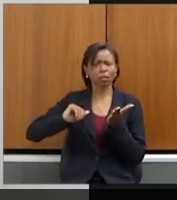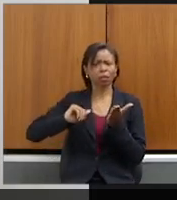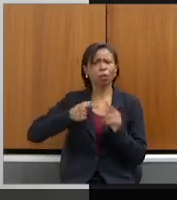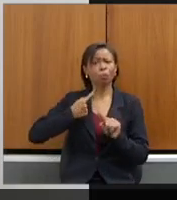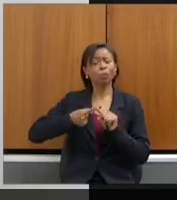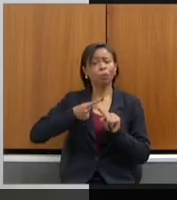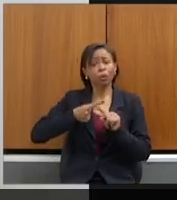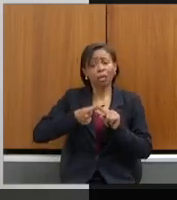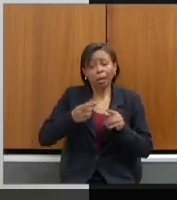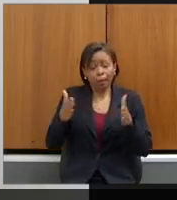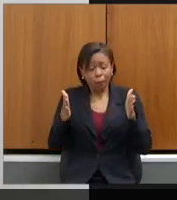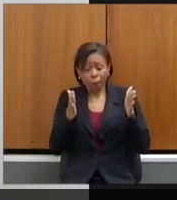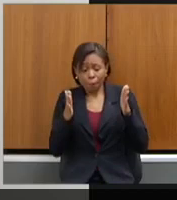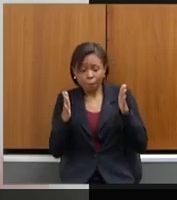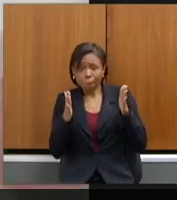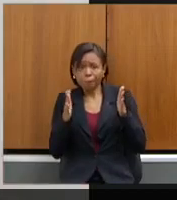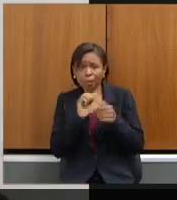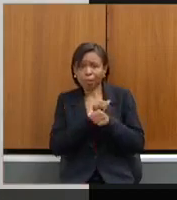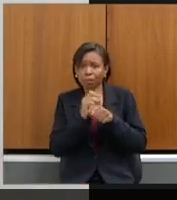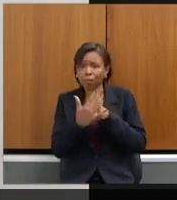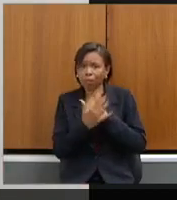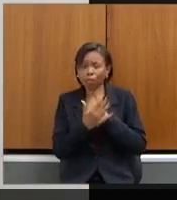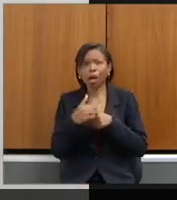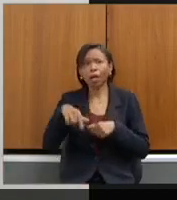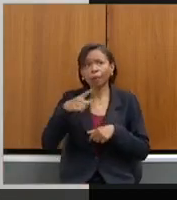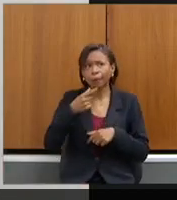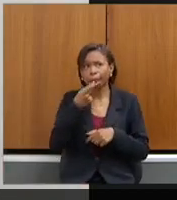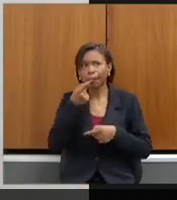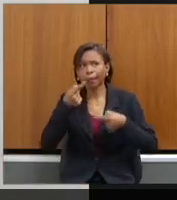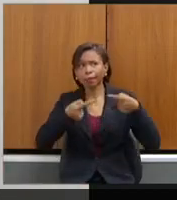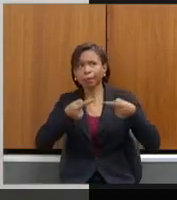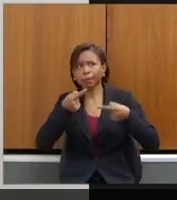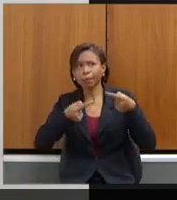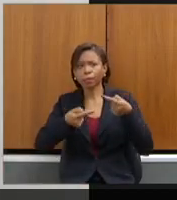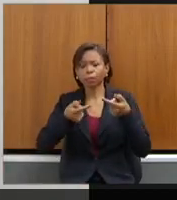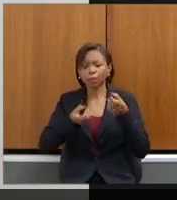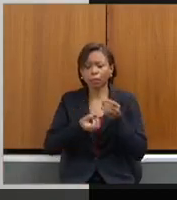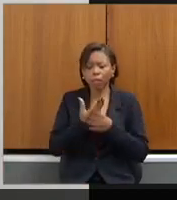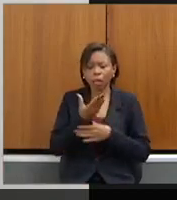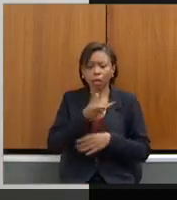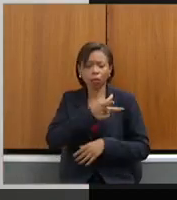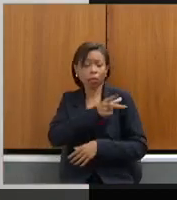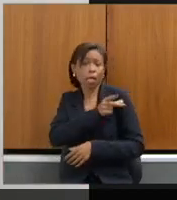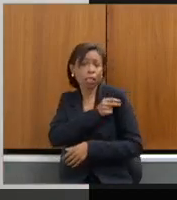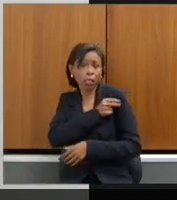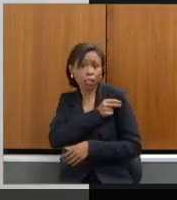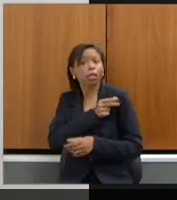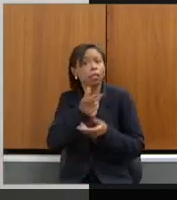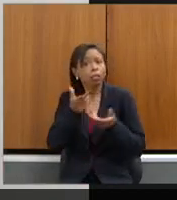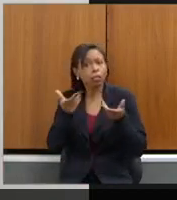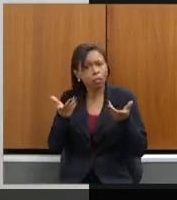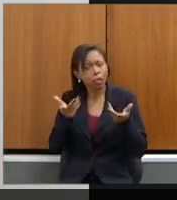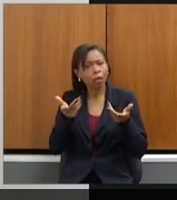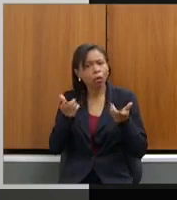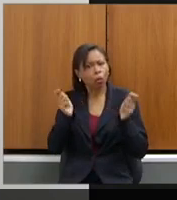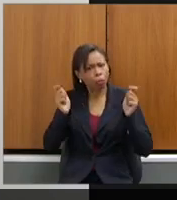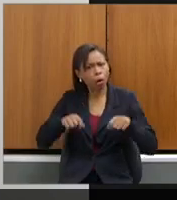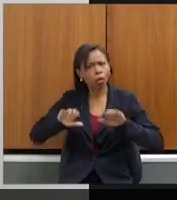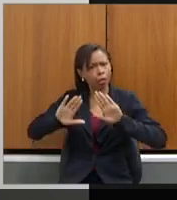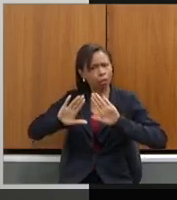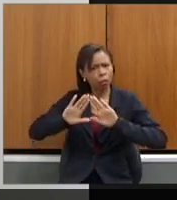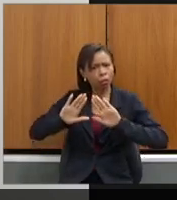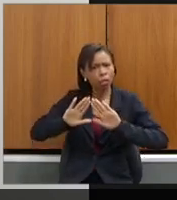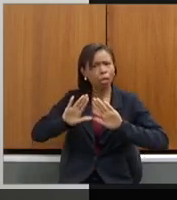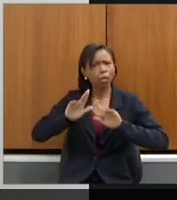momento de pandemia que a gente tá discutindo por a vacina coloca assembleia e o povo de Minas Gerais para